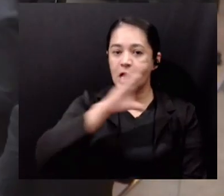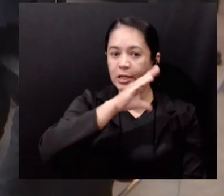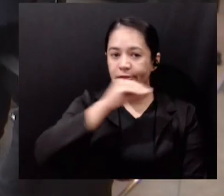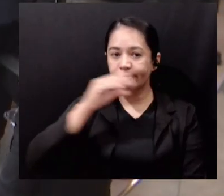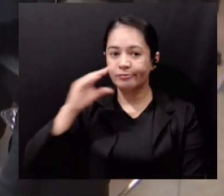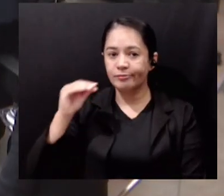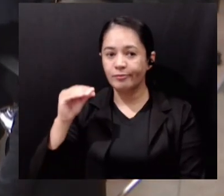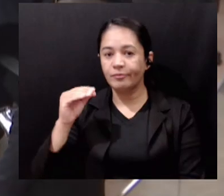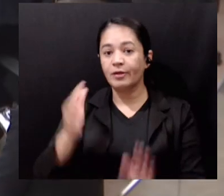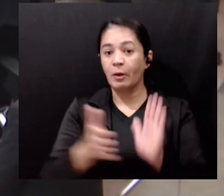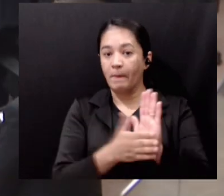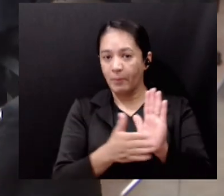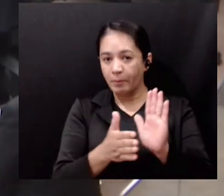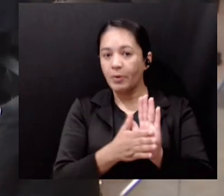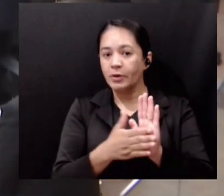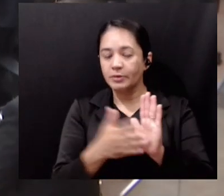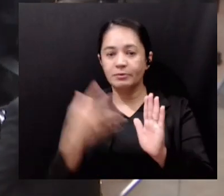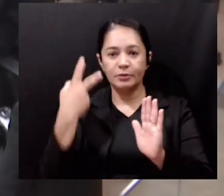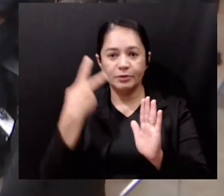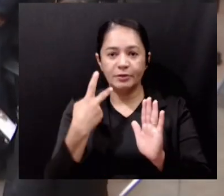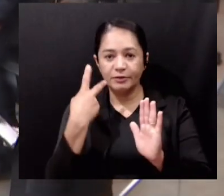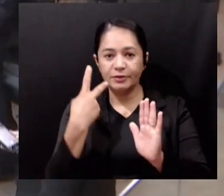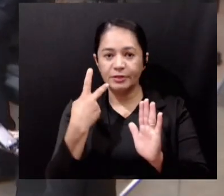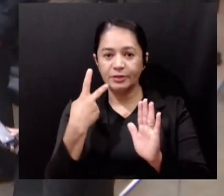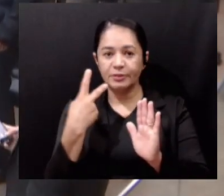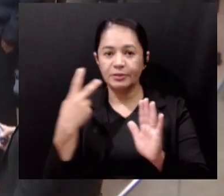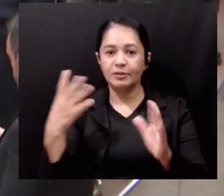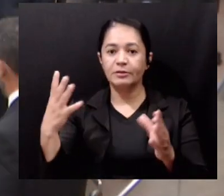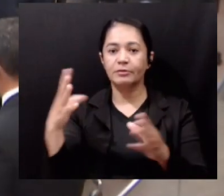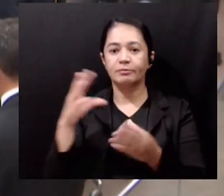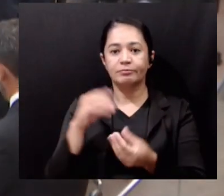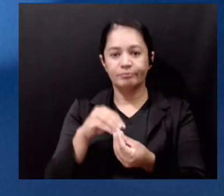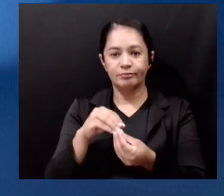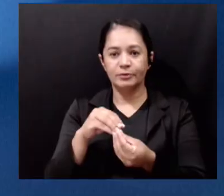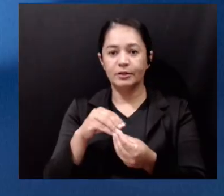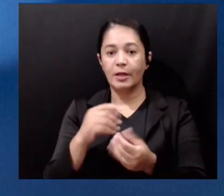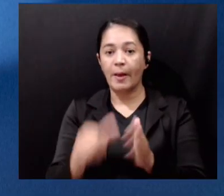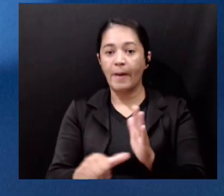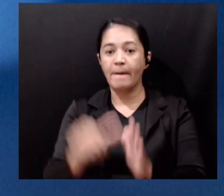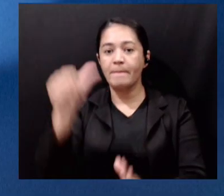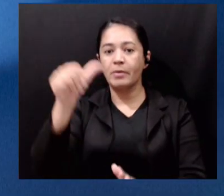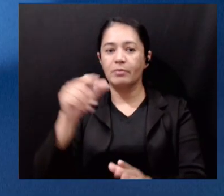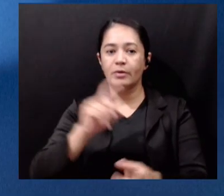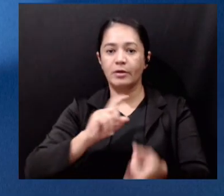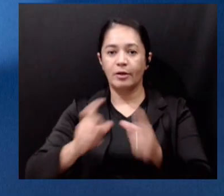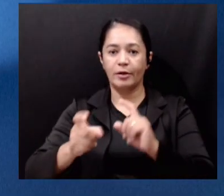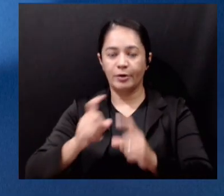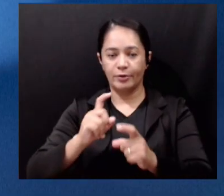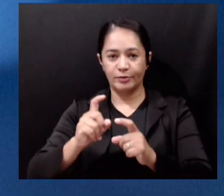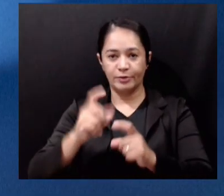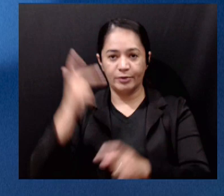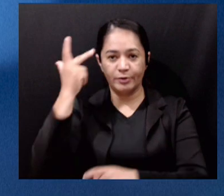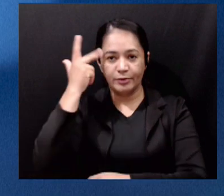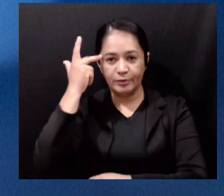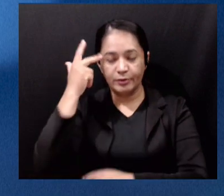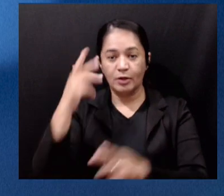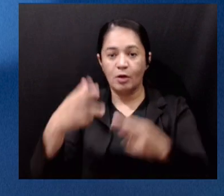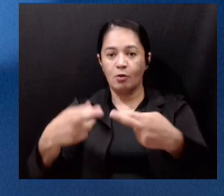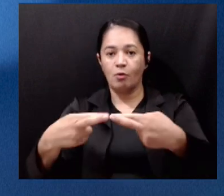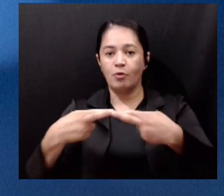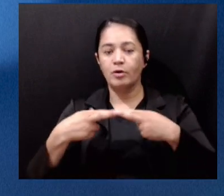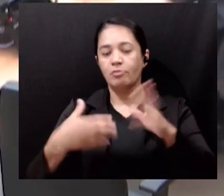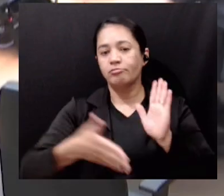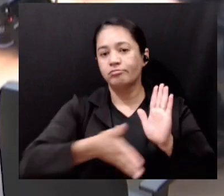próprio parlamentar, foi consolidada na primeira reunião ordinária do ano. O requerimento foi protocolado por ele e também por